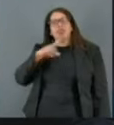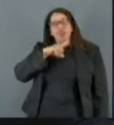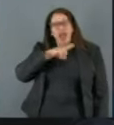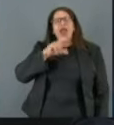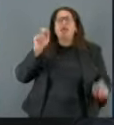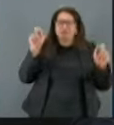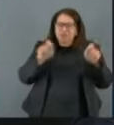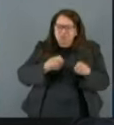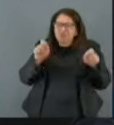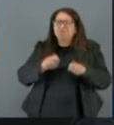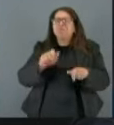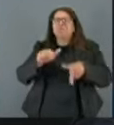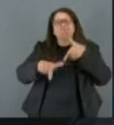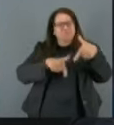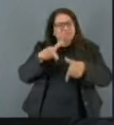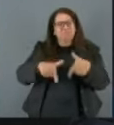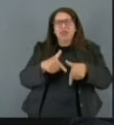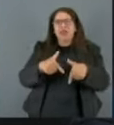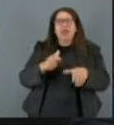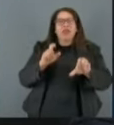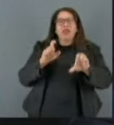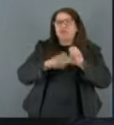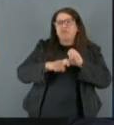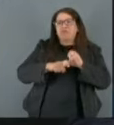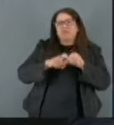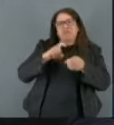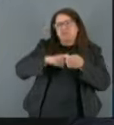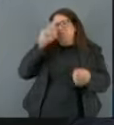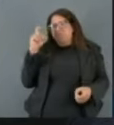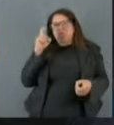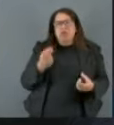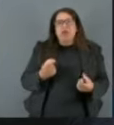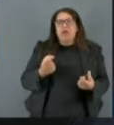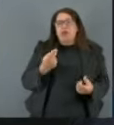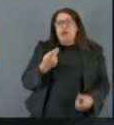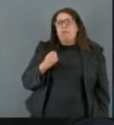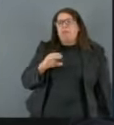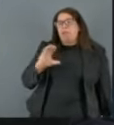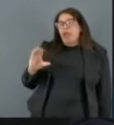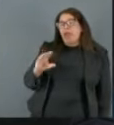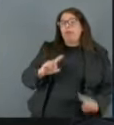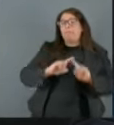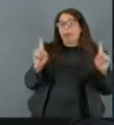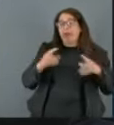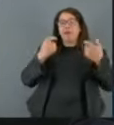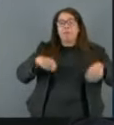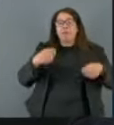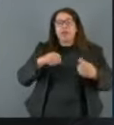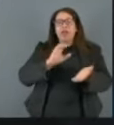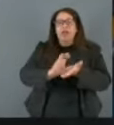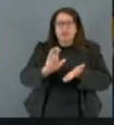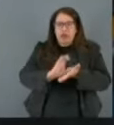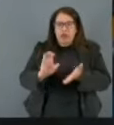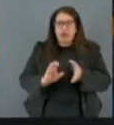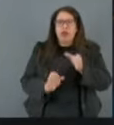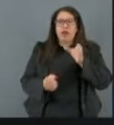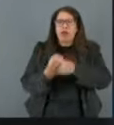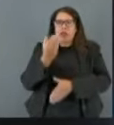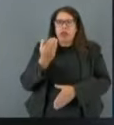funcionam e não dependem de PEC, né, dependem muito de investimento. Criamos